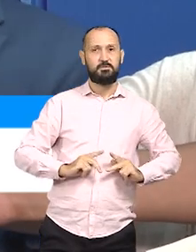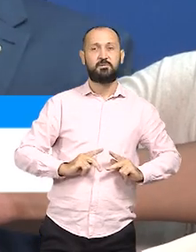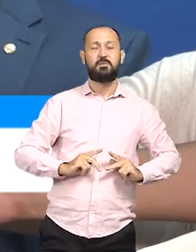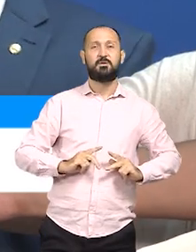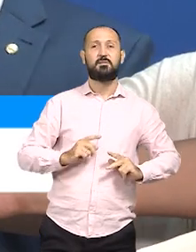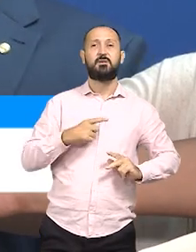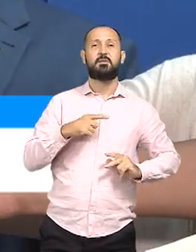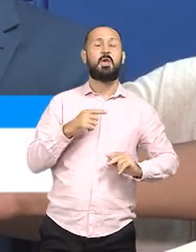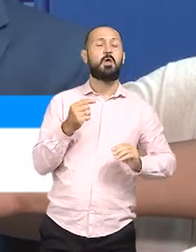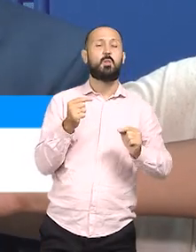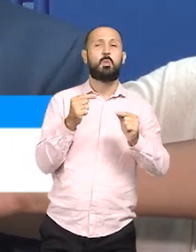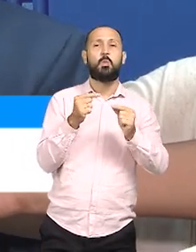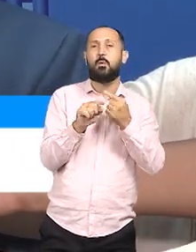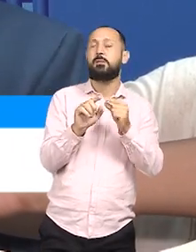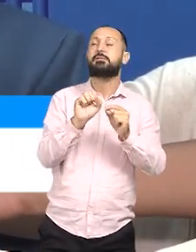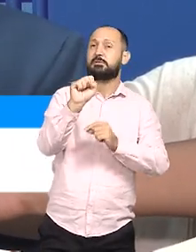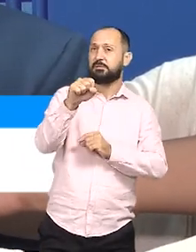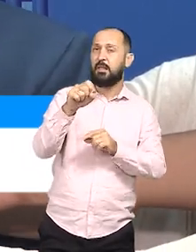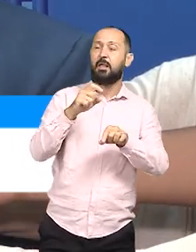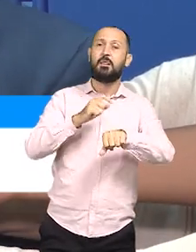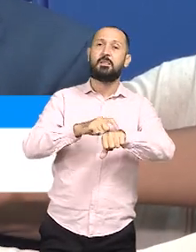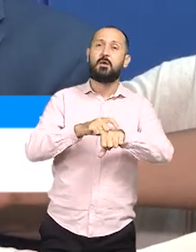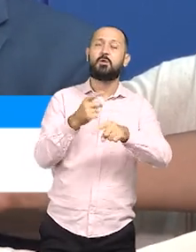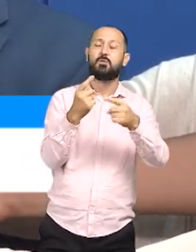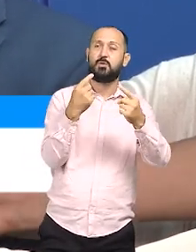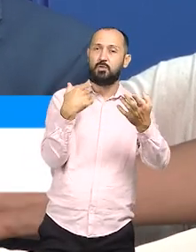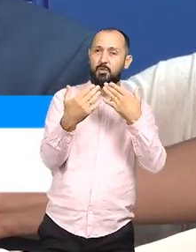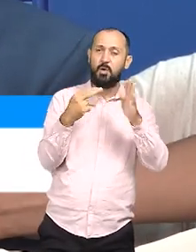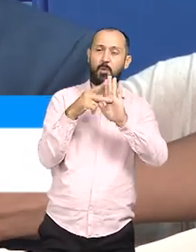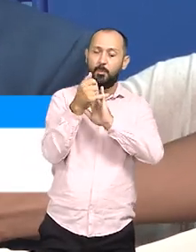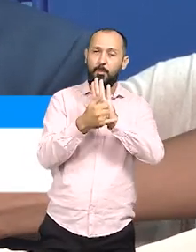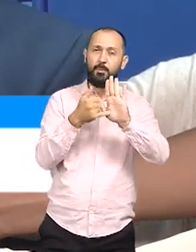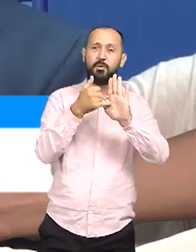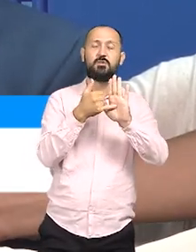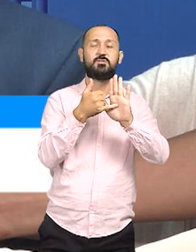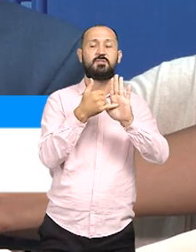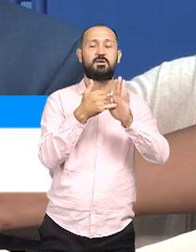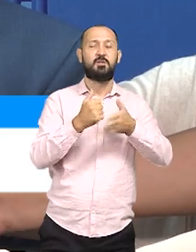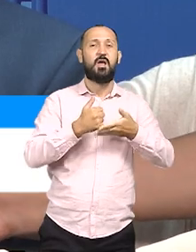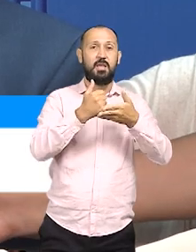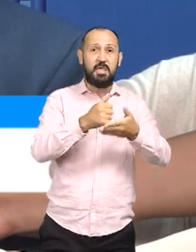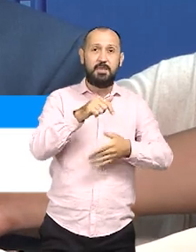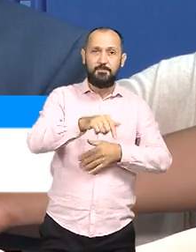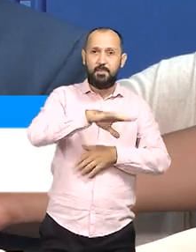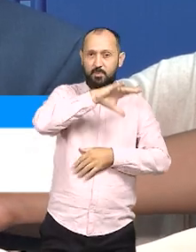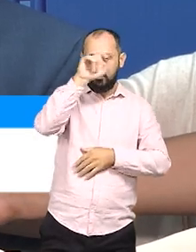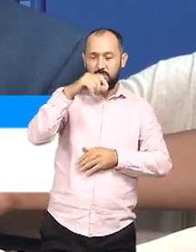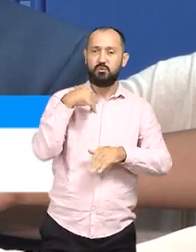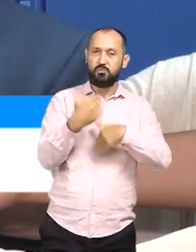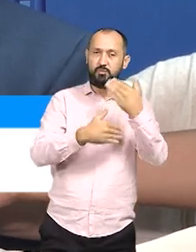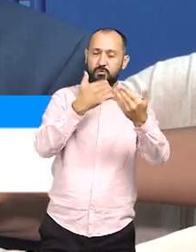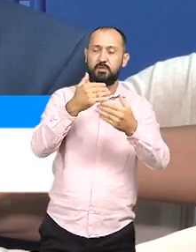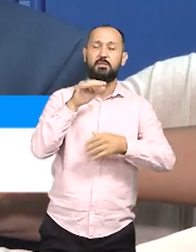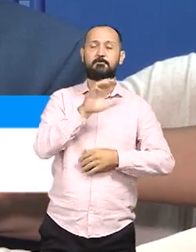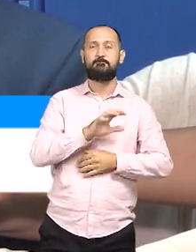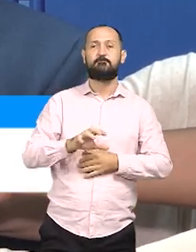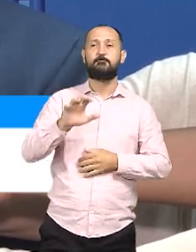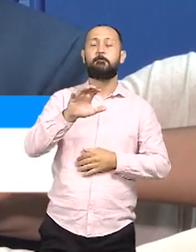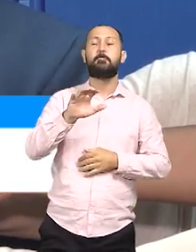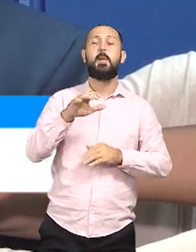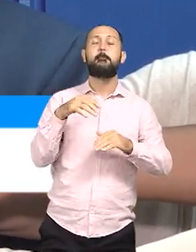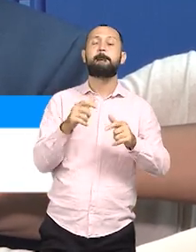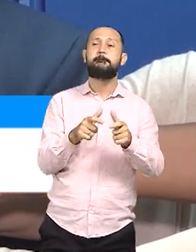posicionamentos que não são convergentes mas quando a gente discute projetos pelo Mato Grosso do Sul para o desenvolvimento da nossa